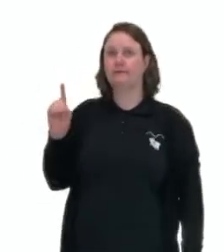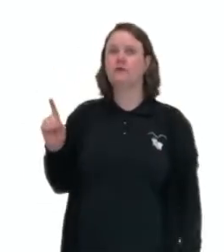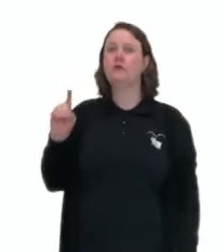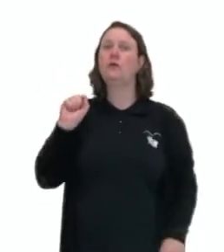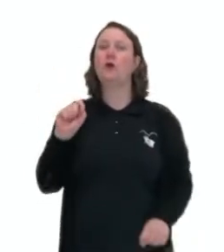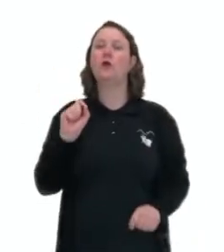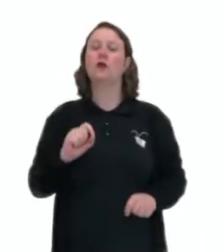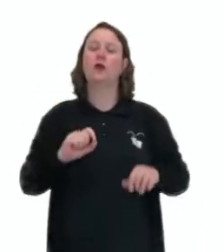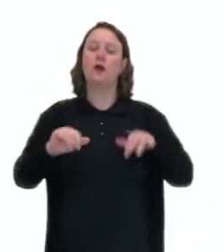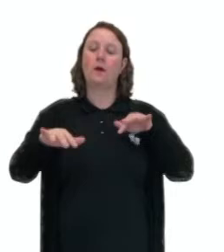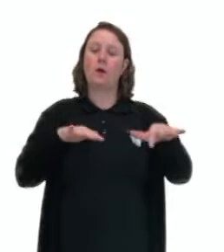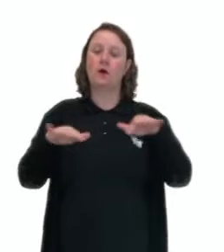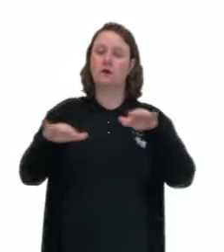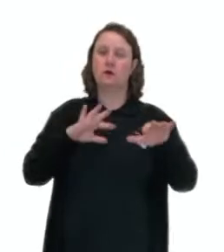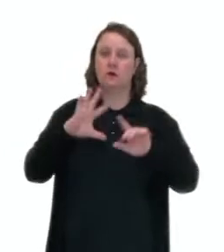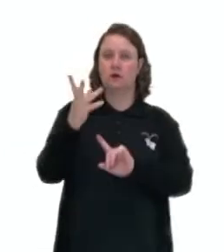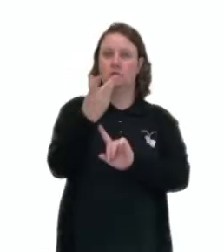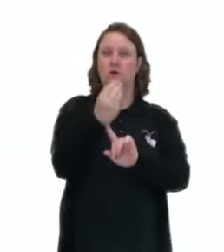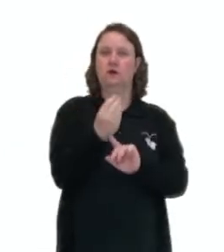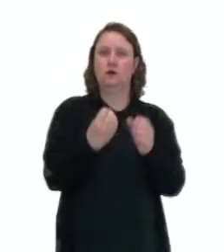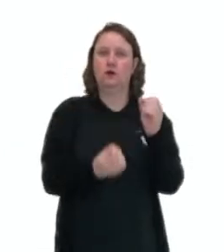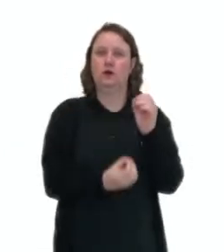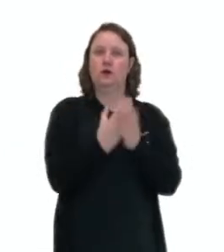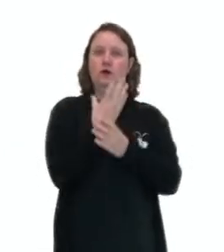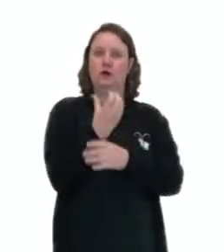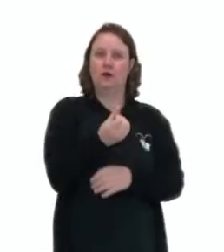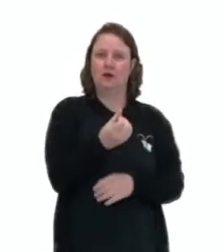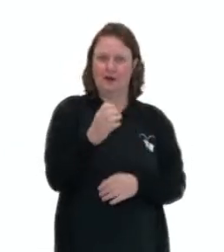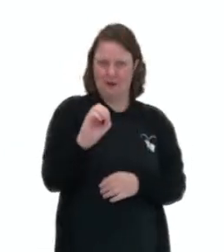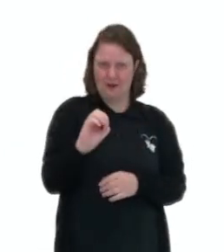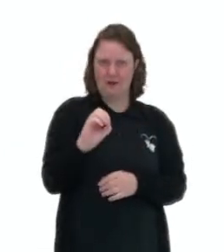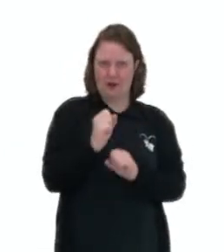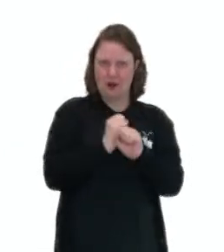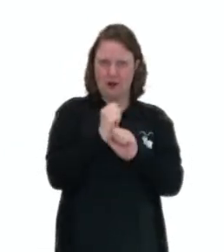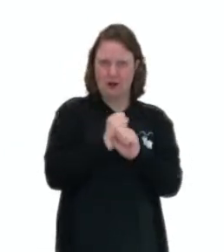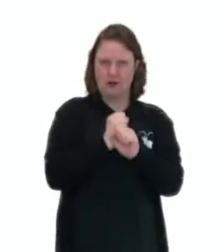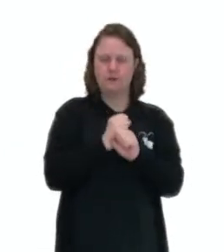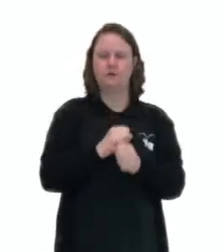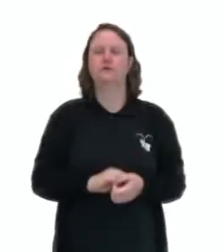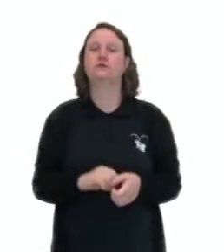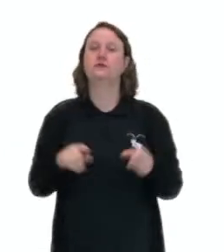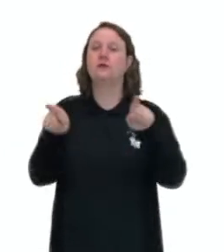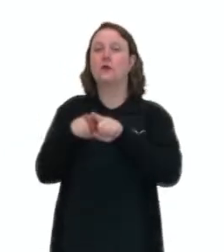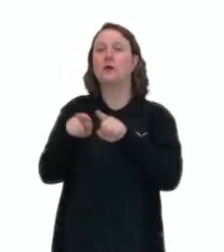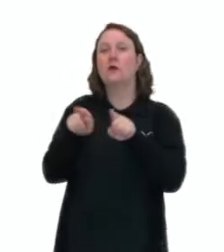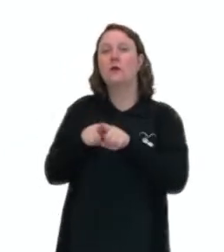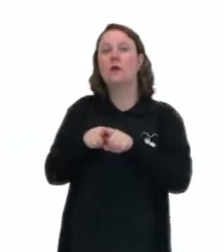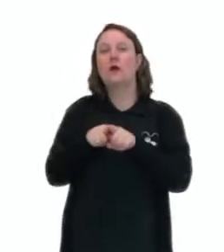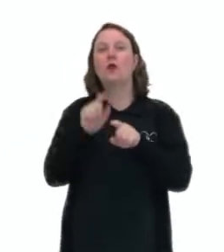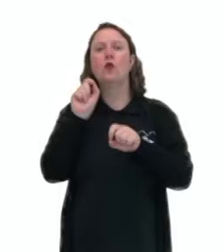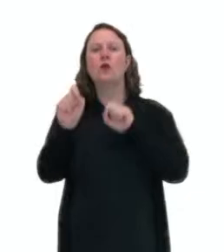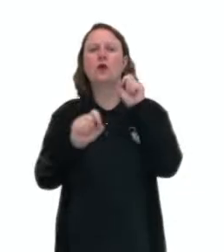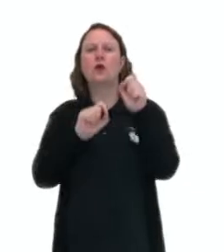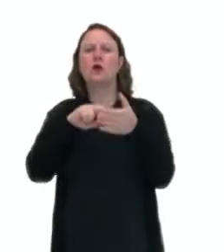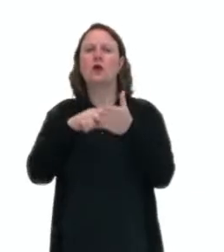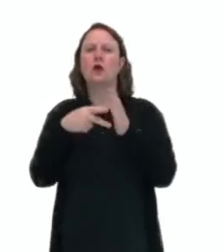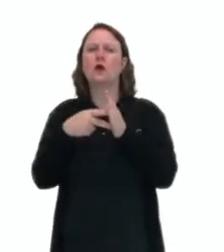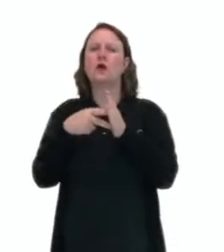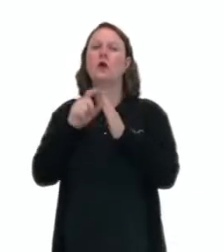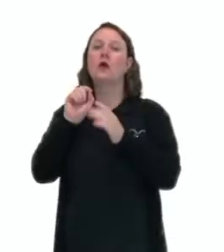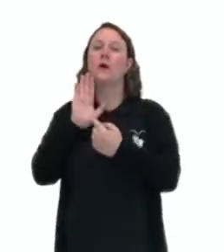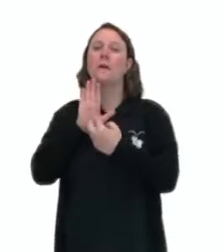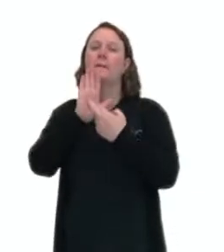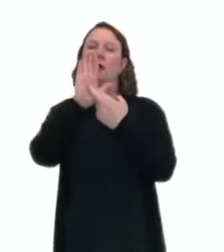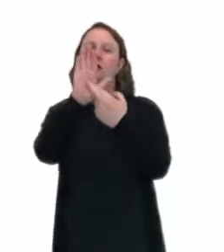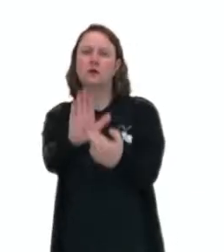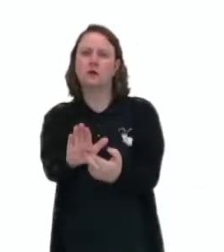60 e, ao contrário dos clássicos, não se limita à representação de uma paisagem ou em incluir o